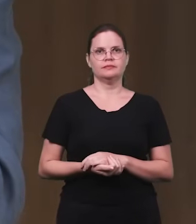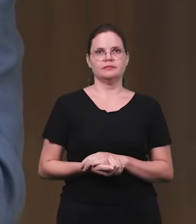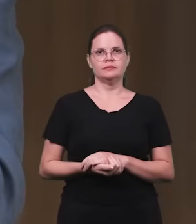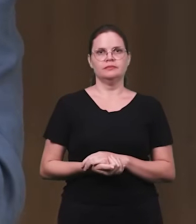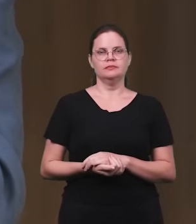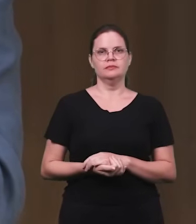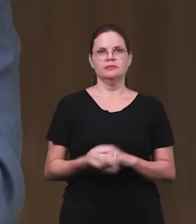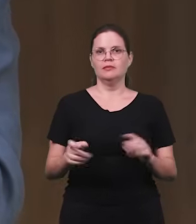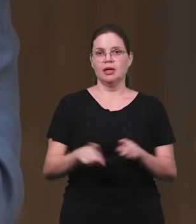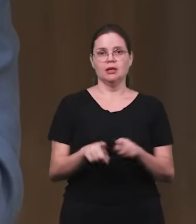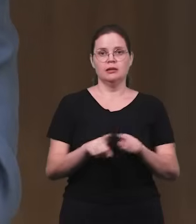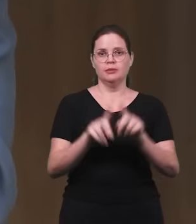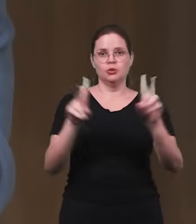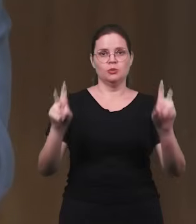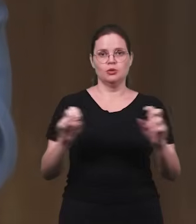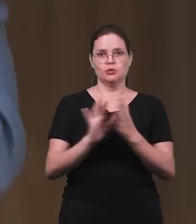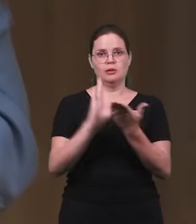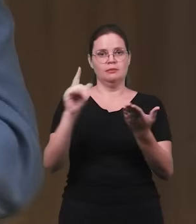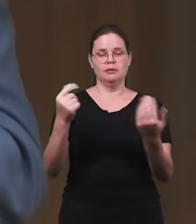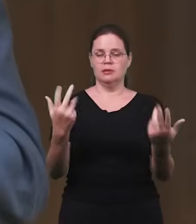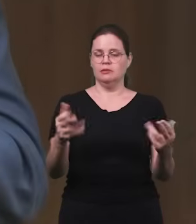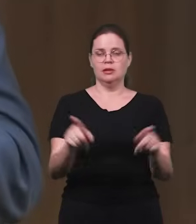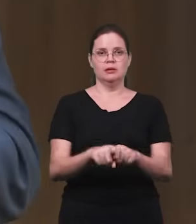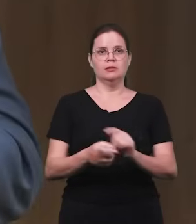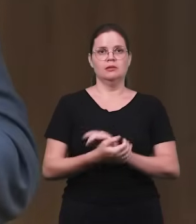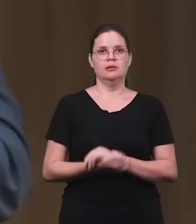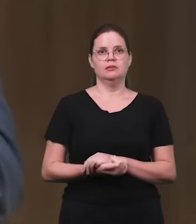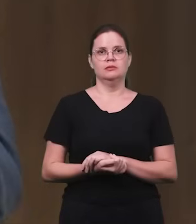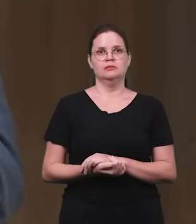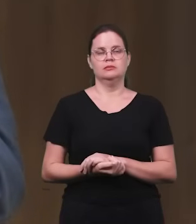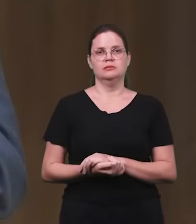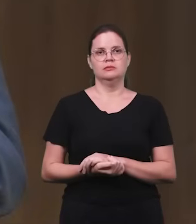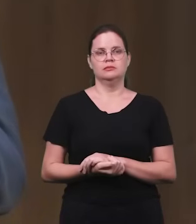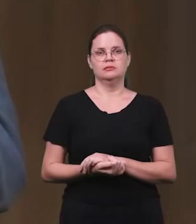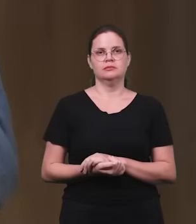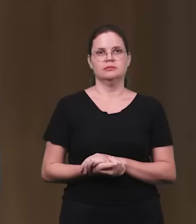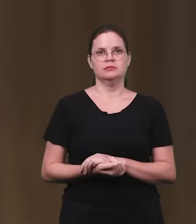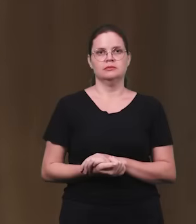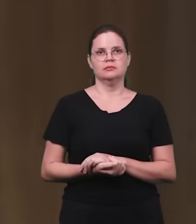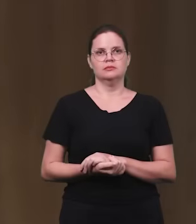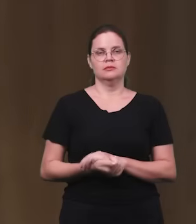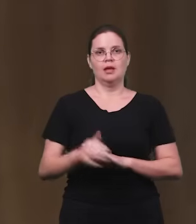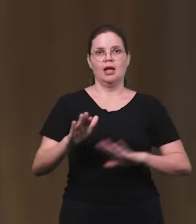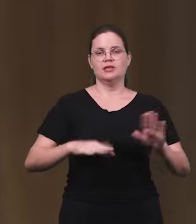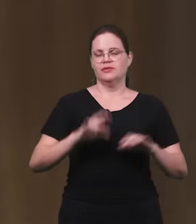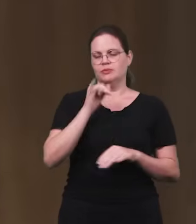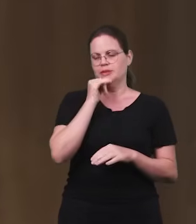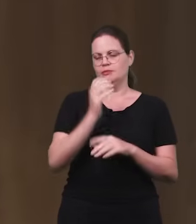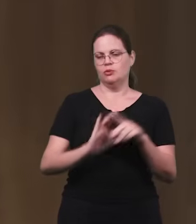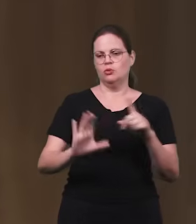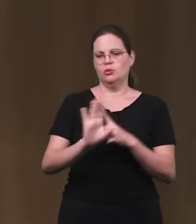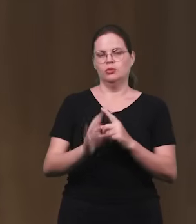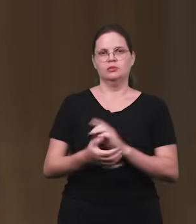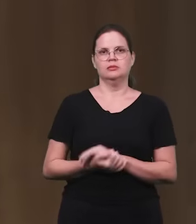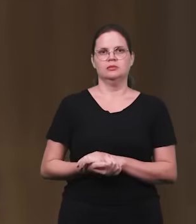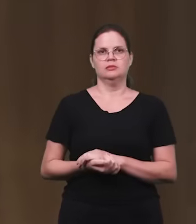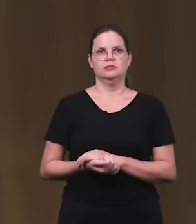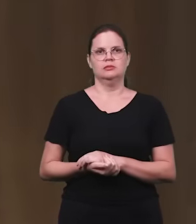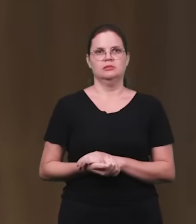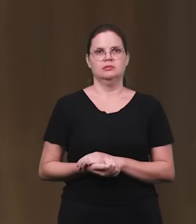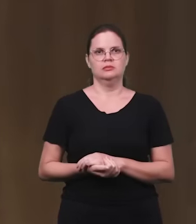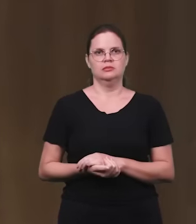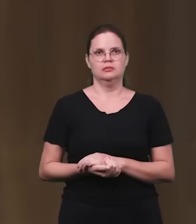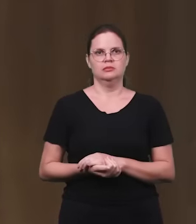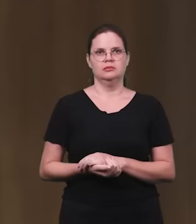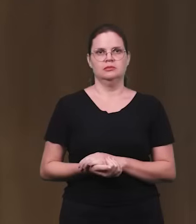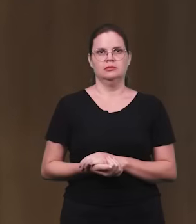do Senhor tem que ser a mesma coisa. Na palavra, como eu dei exemplo, às vezes até em relação ao culto, lógico, quem